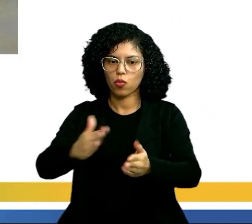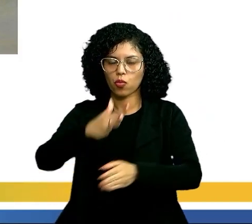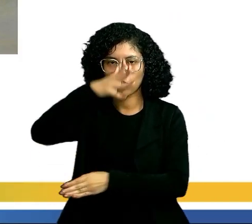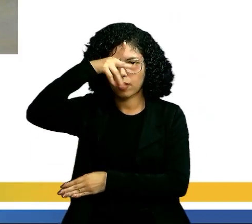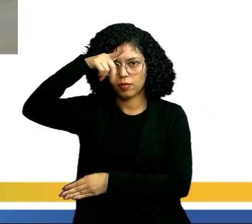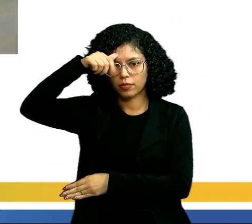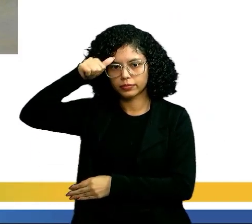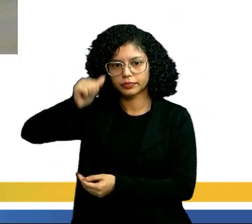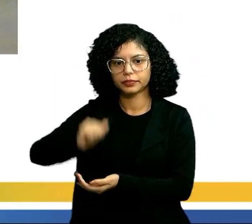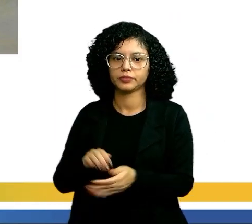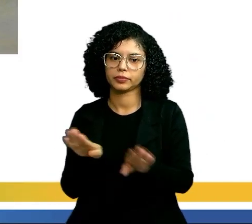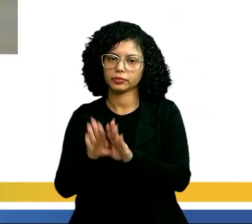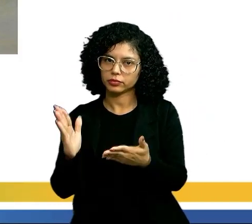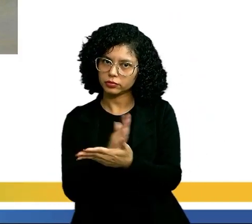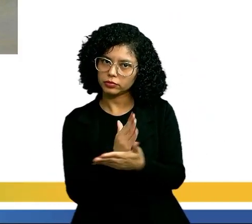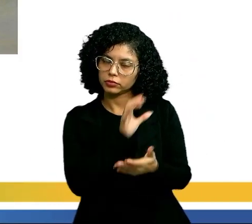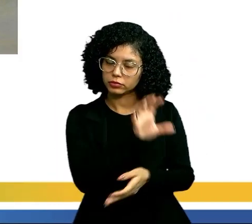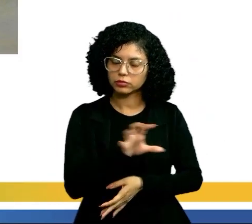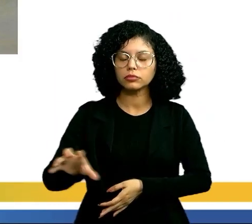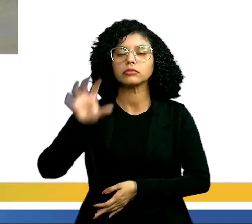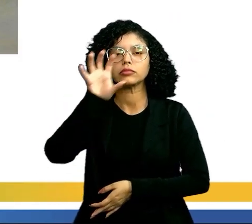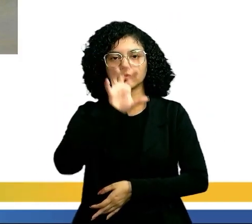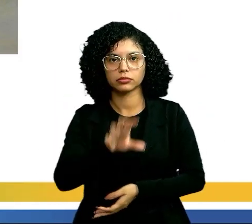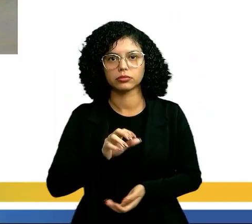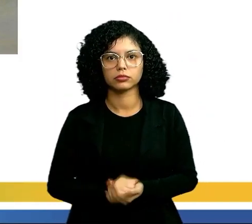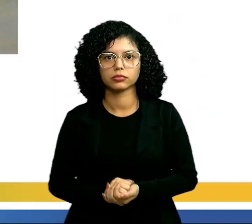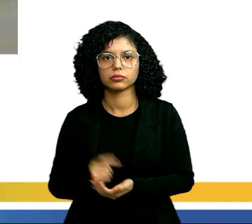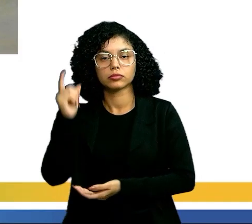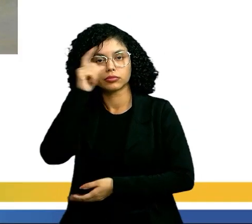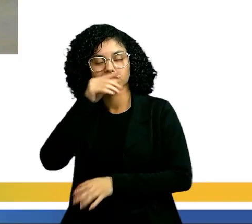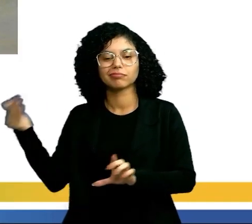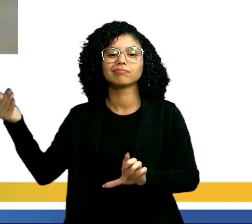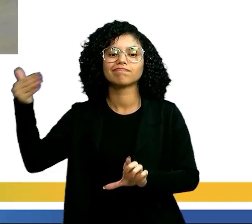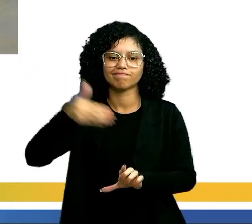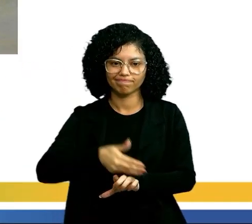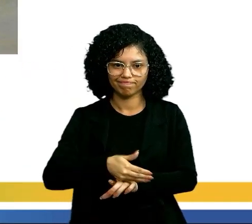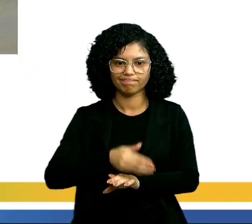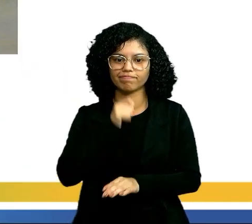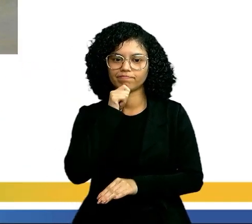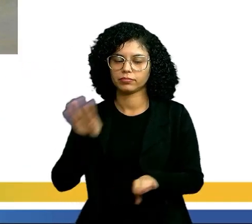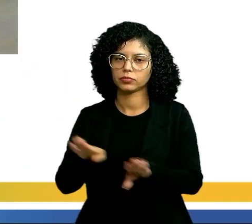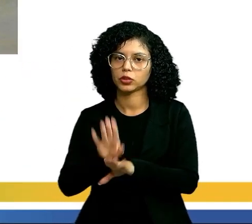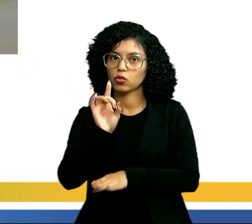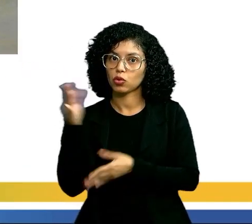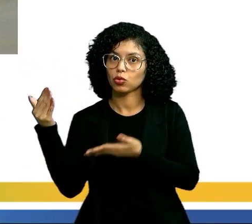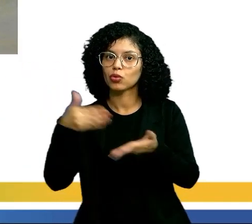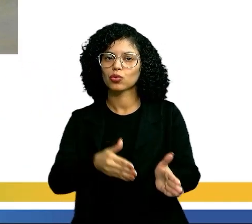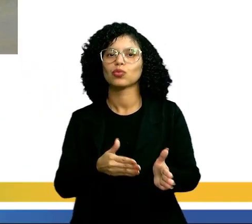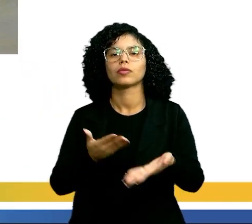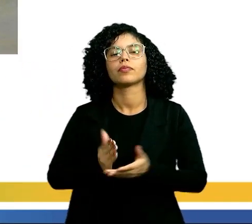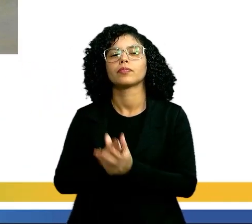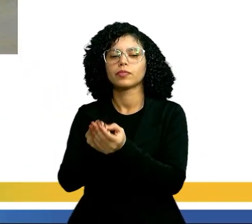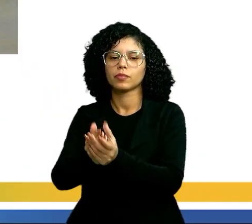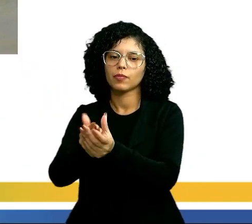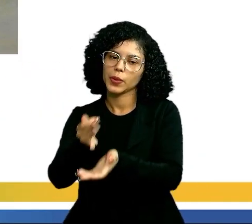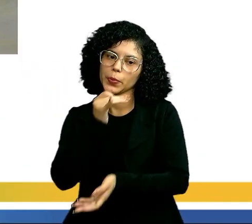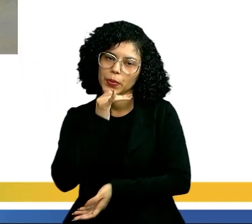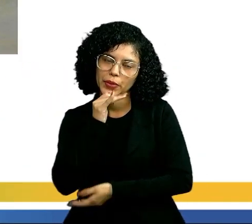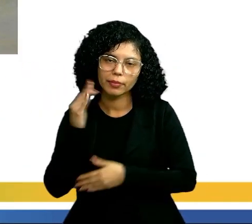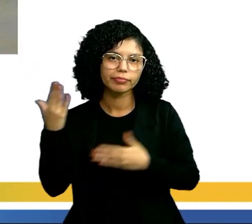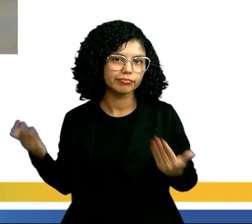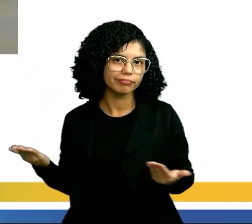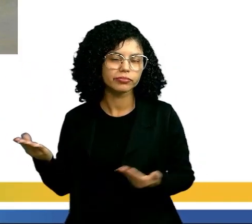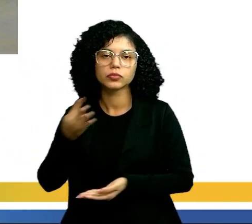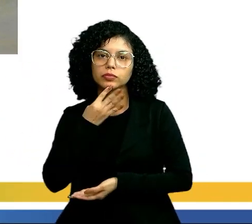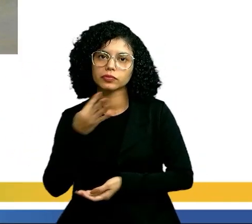inclusive também, porque em algumas regiões aqui, de difícil acesso, né, só se chega de barco, por exemplo. Então é um transporte